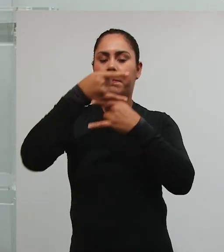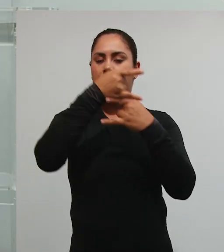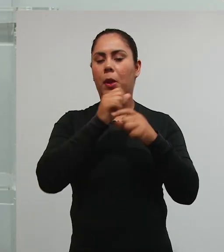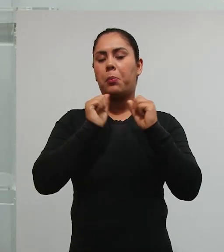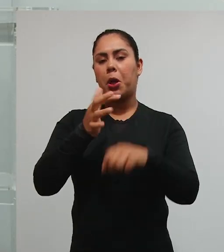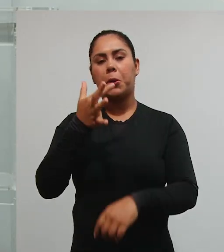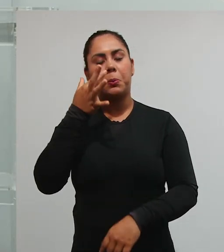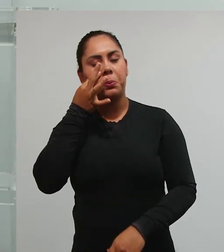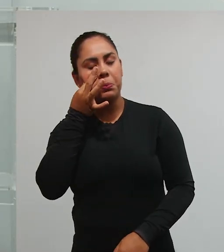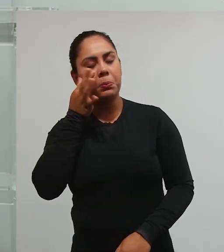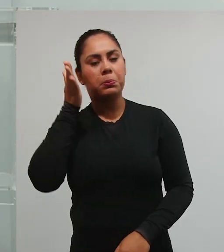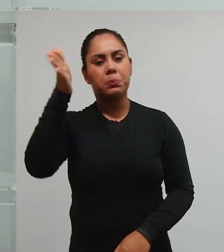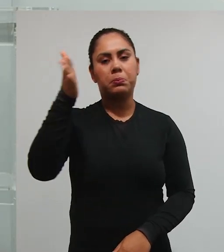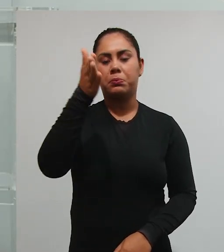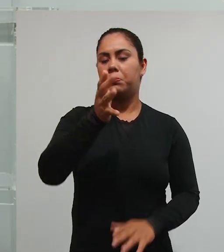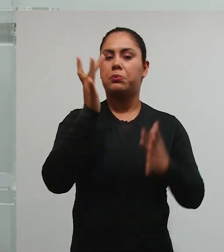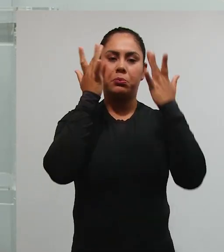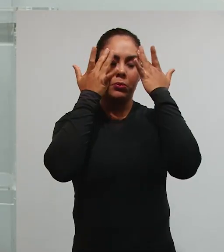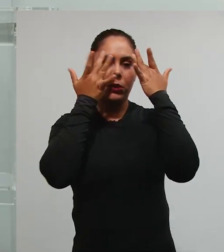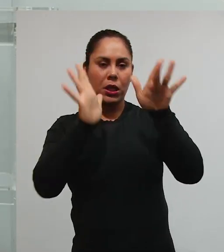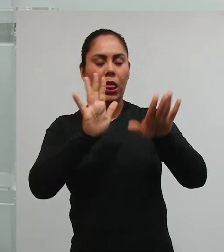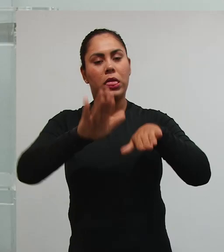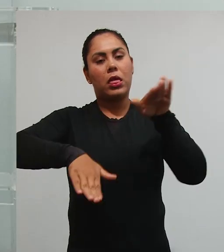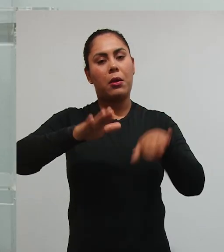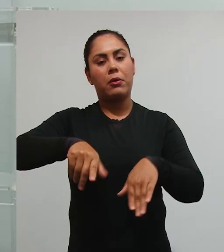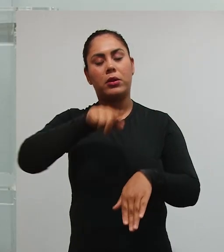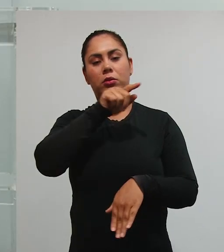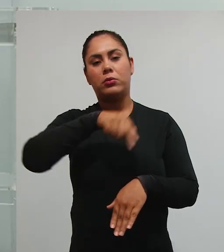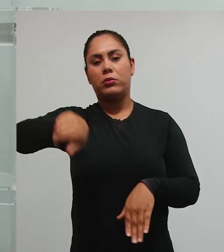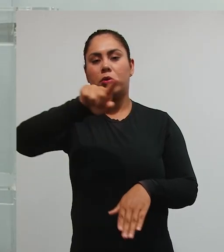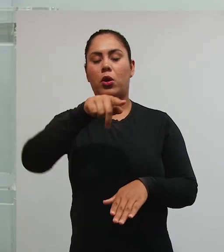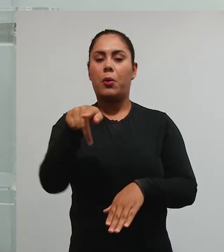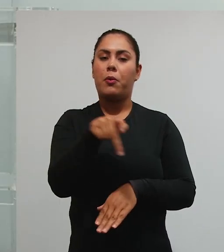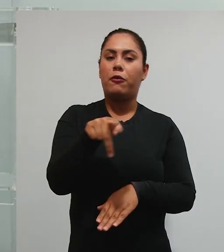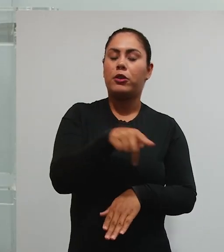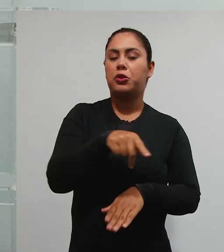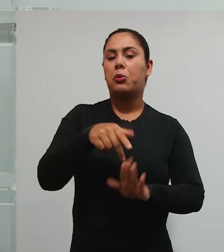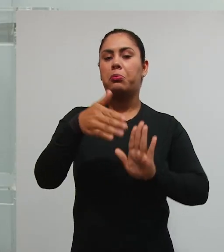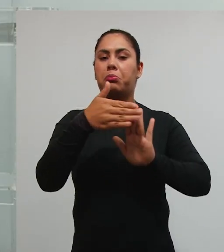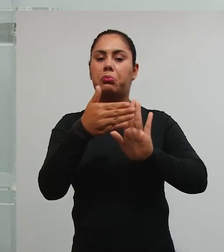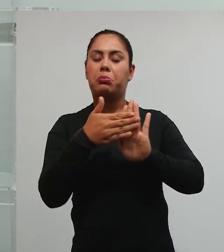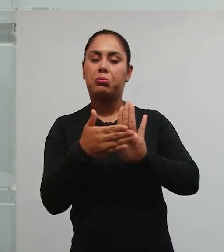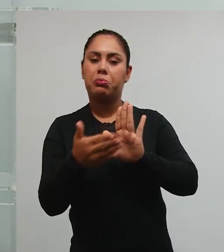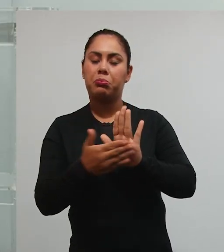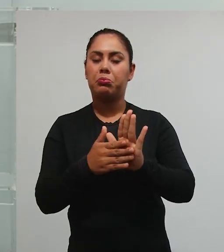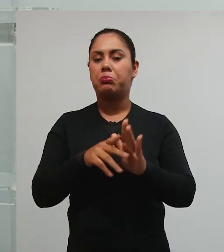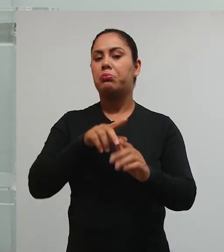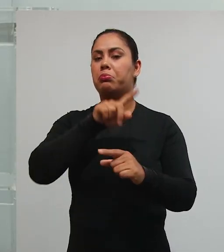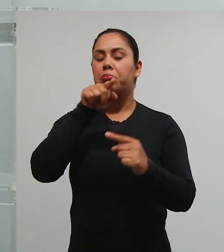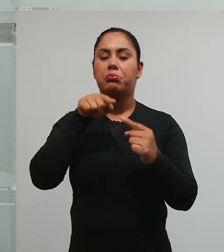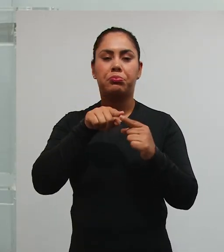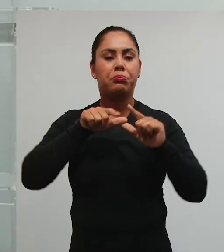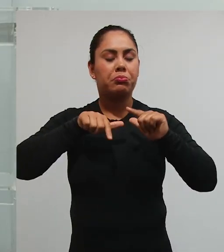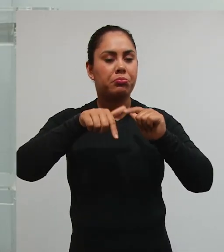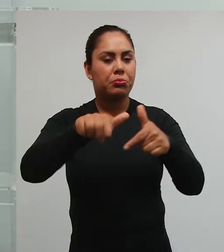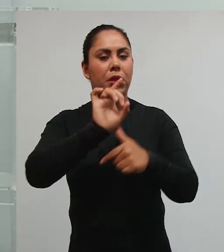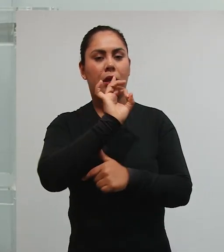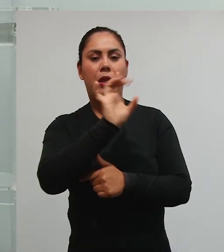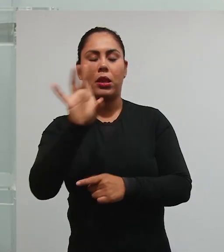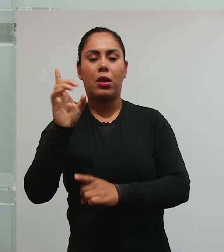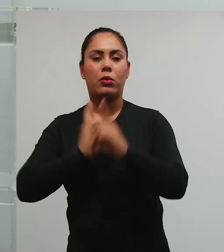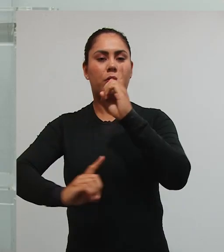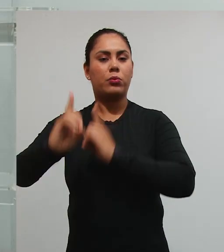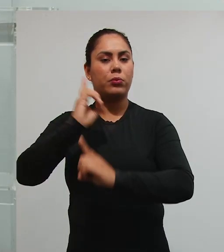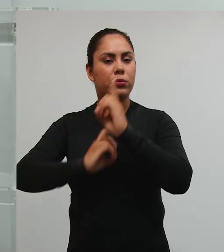pode ser presencialmente, não sei, né? Vai depender do professor orientador, como ele vai definir a dinâmica